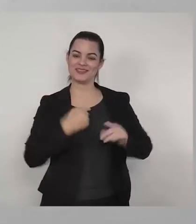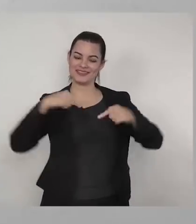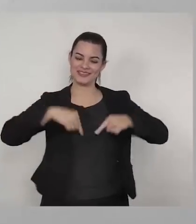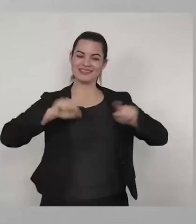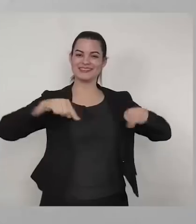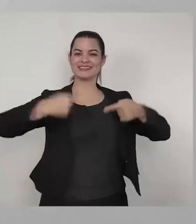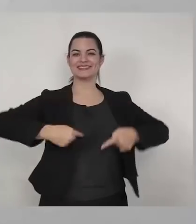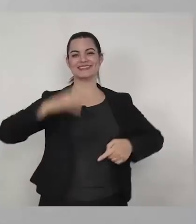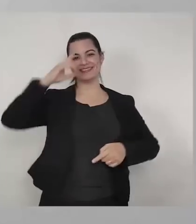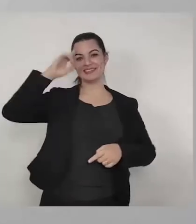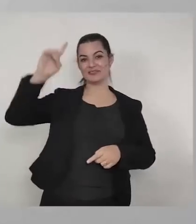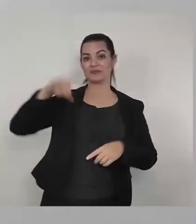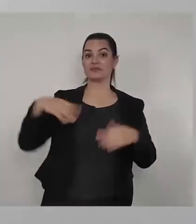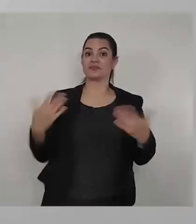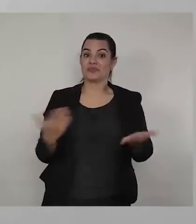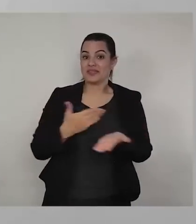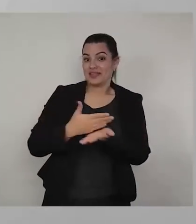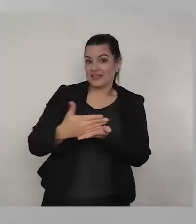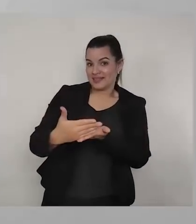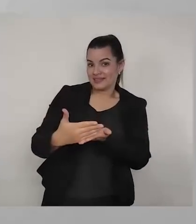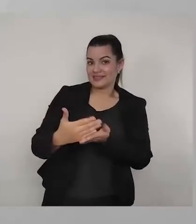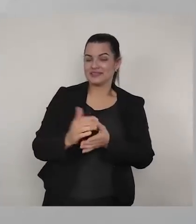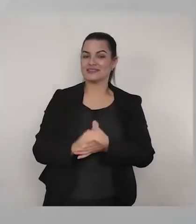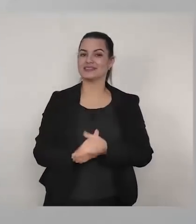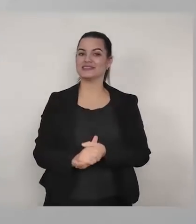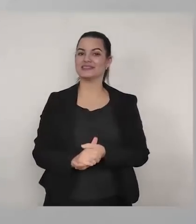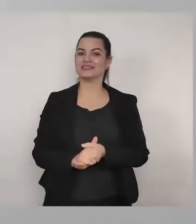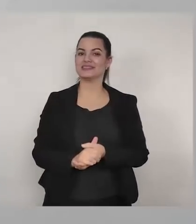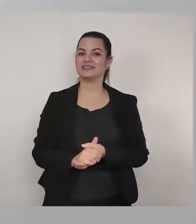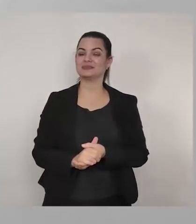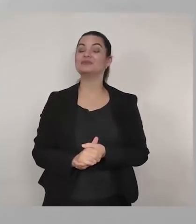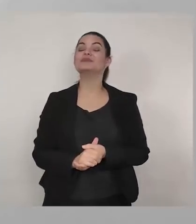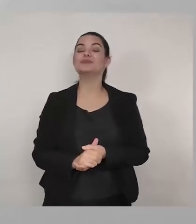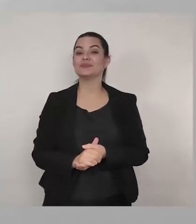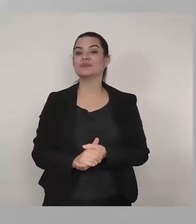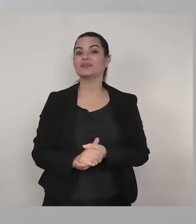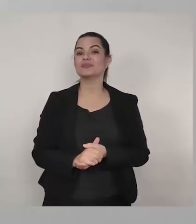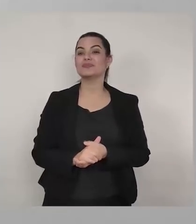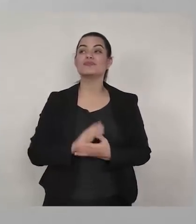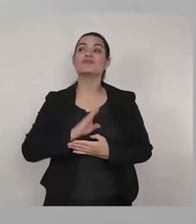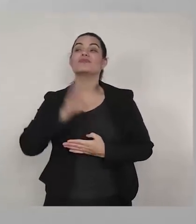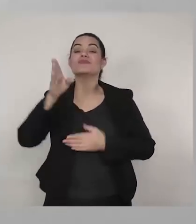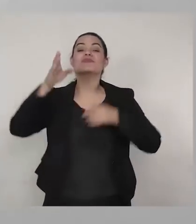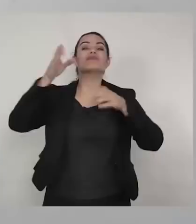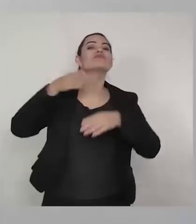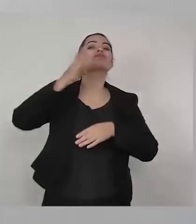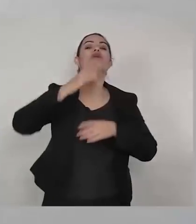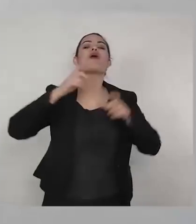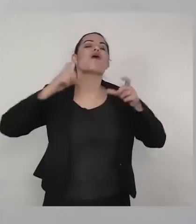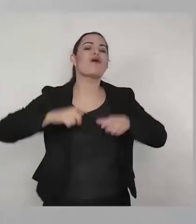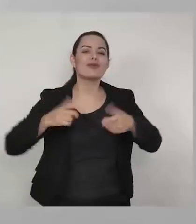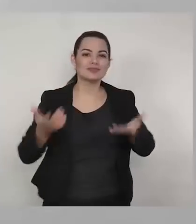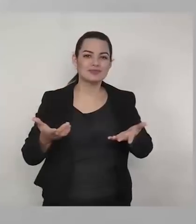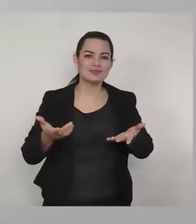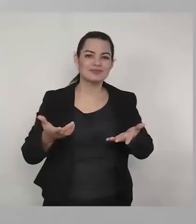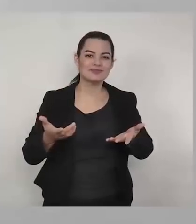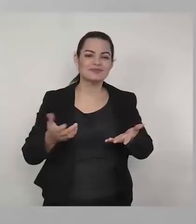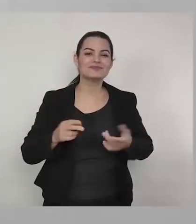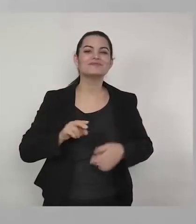Dia. Então, para começar, sabe onde nós vamos? Lá na